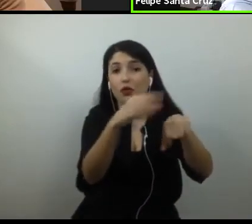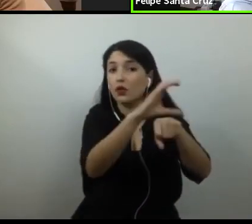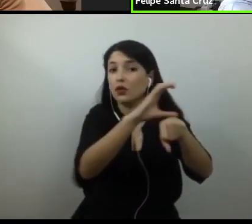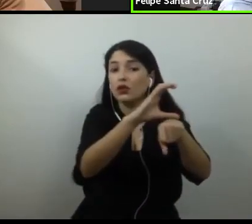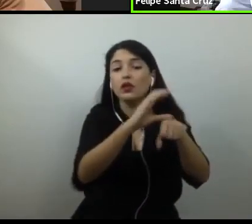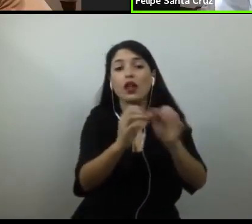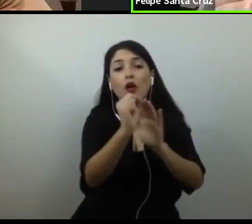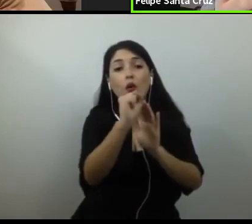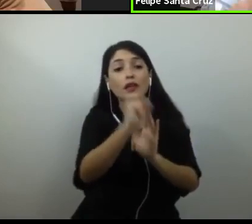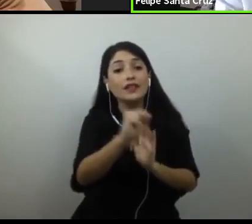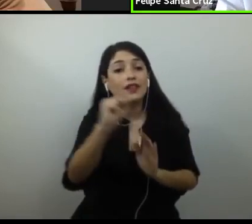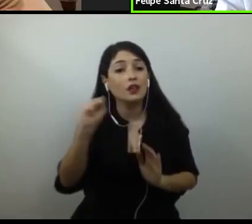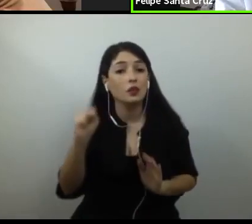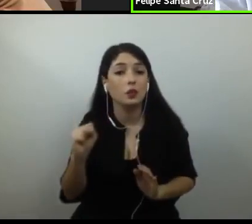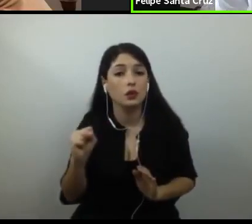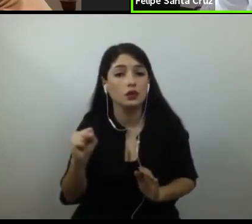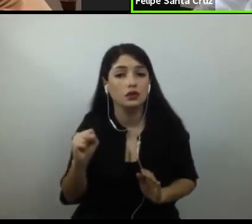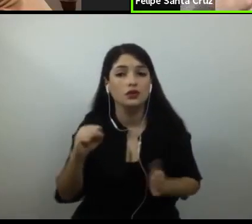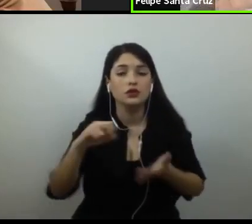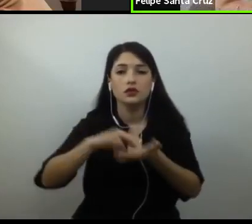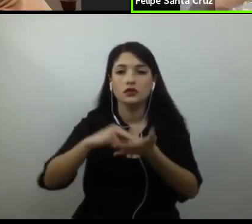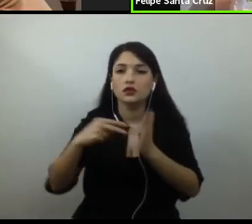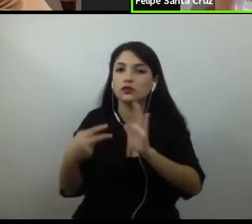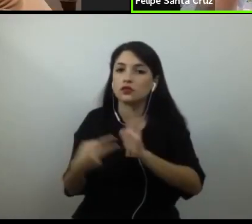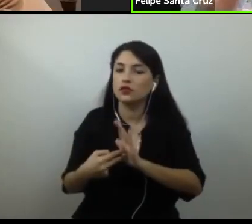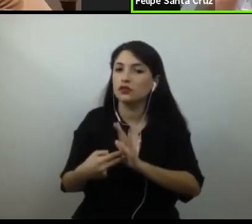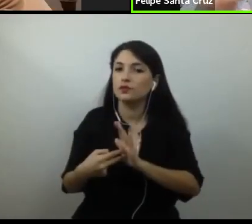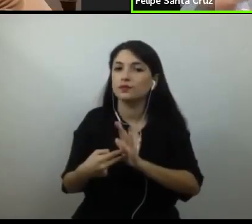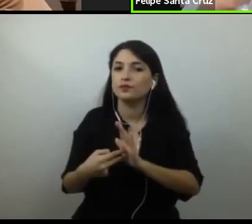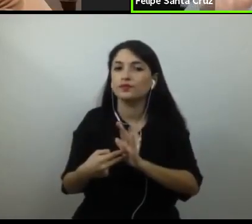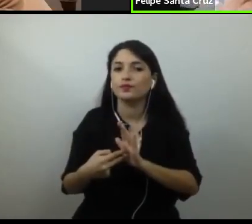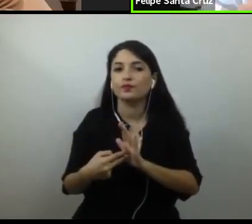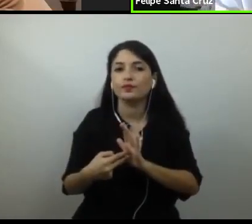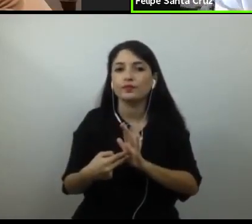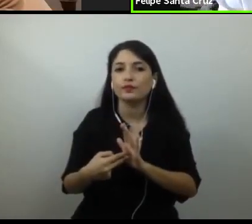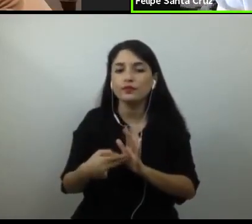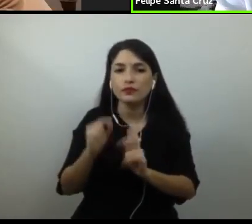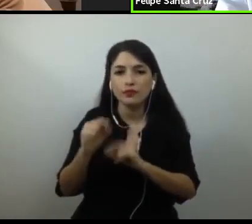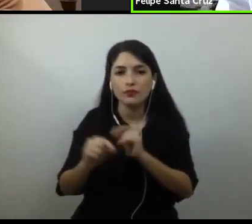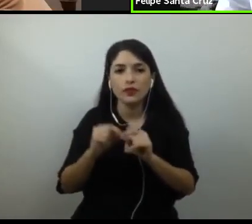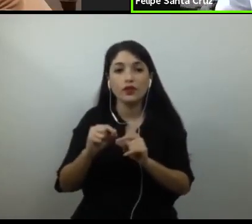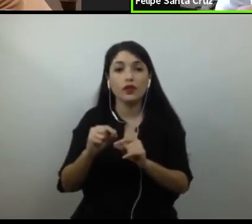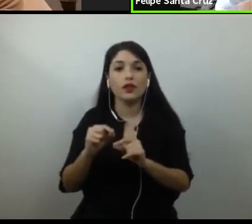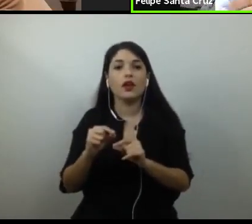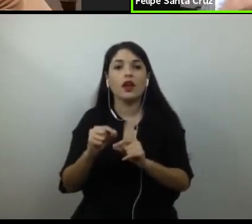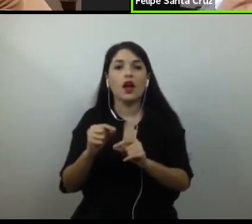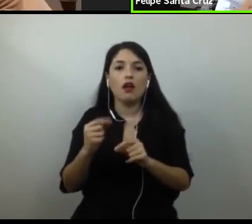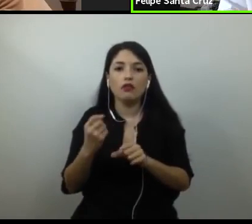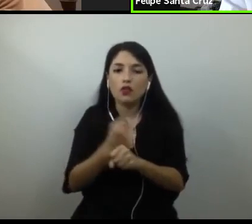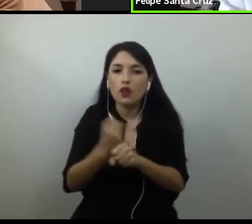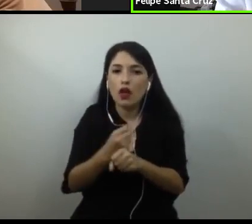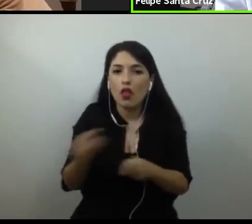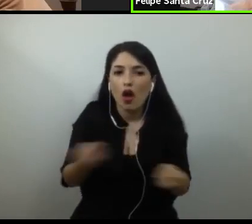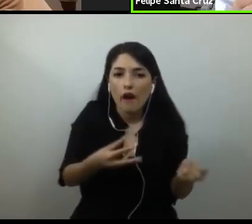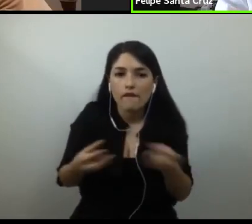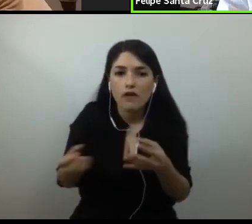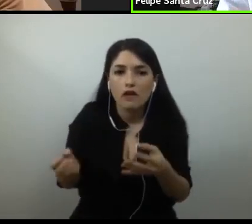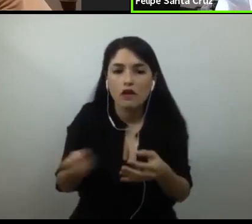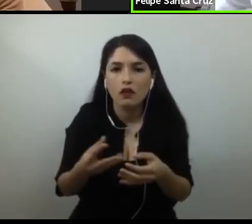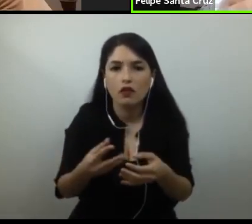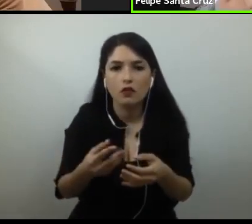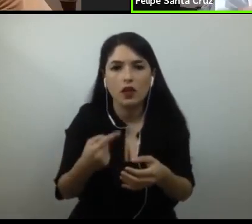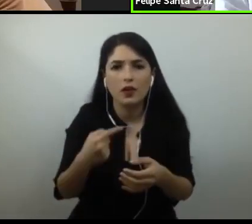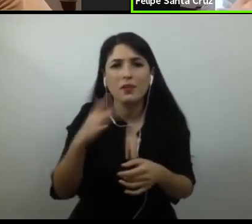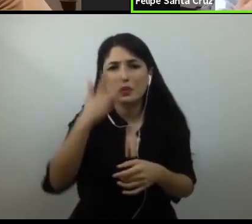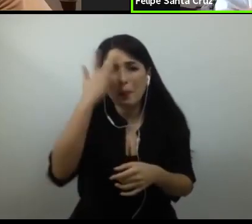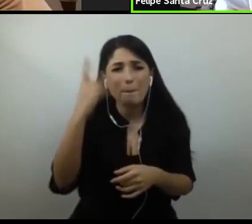88, e aí se constrói as mais mirabolantes versões da